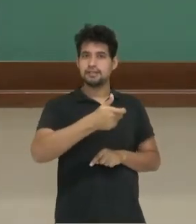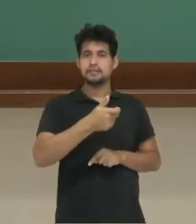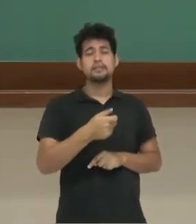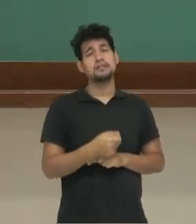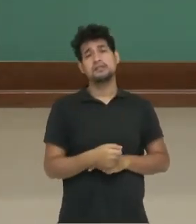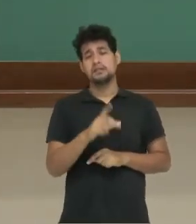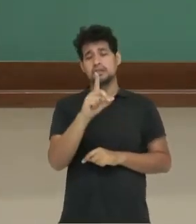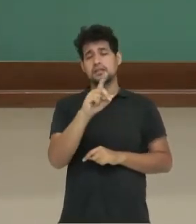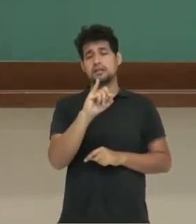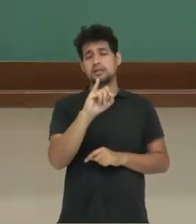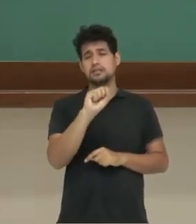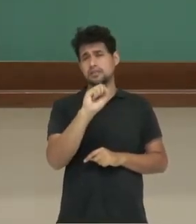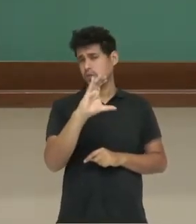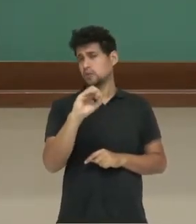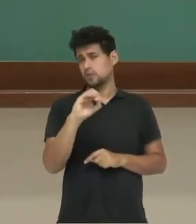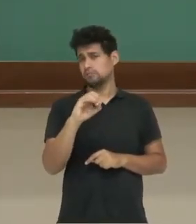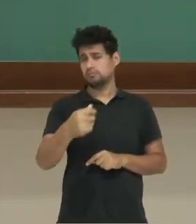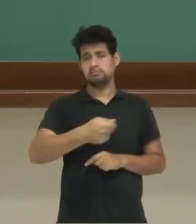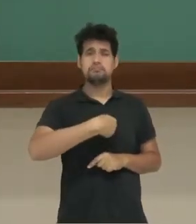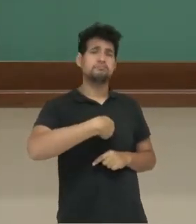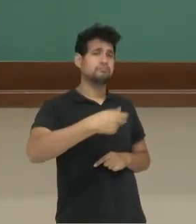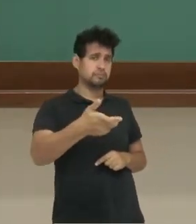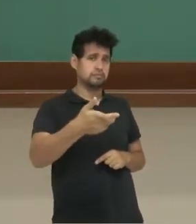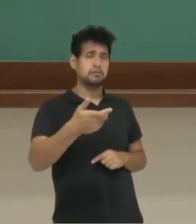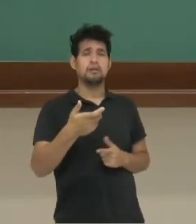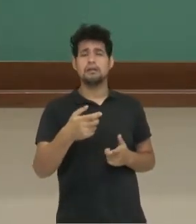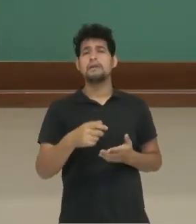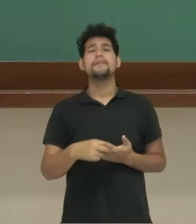sempre o disco. Existe uma